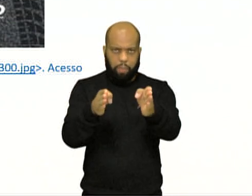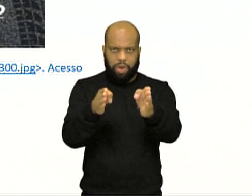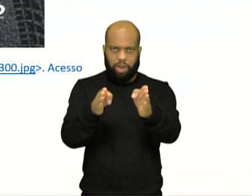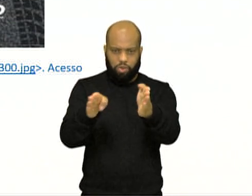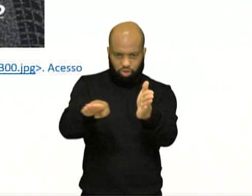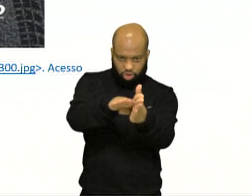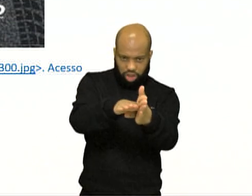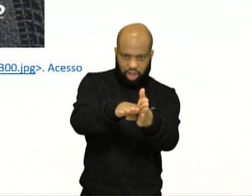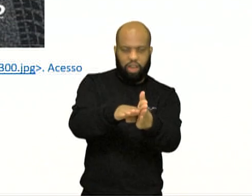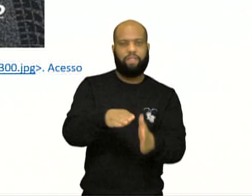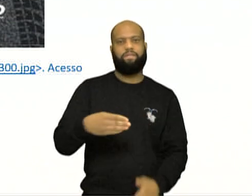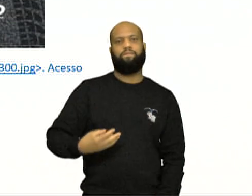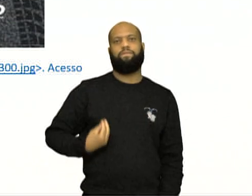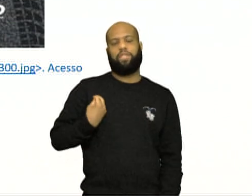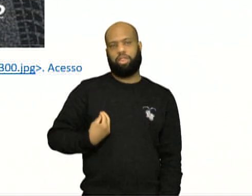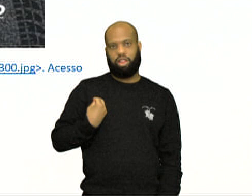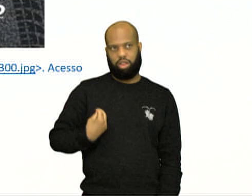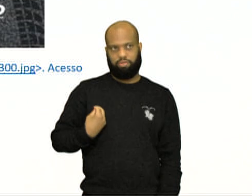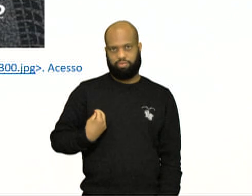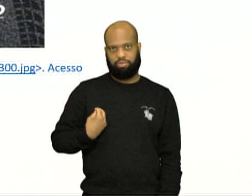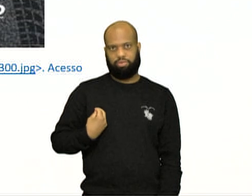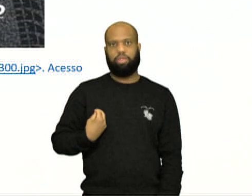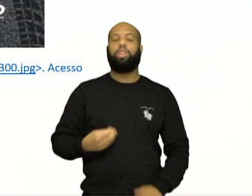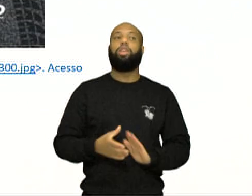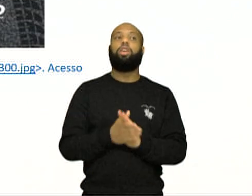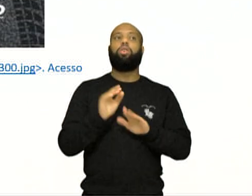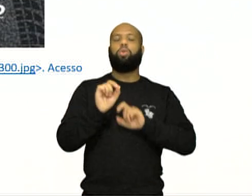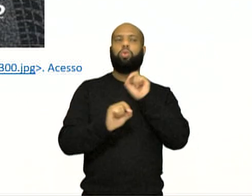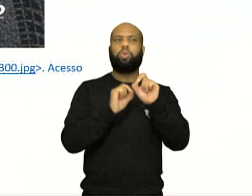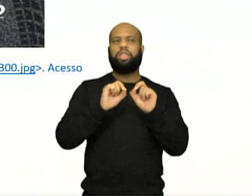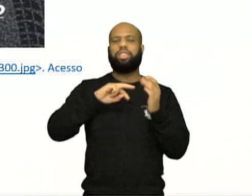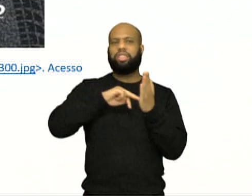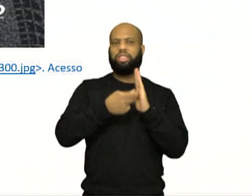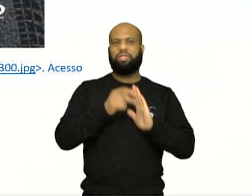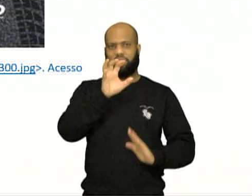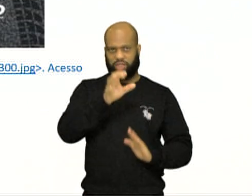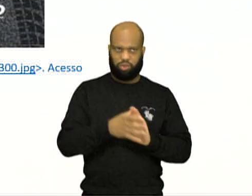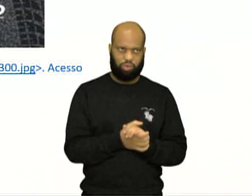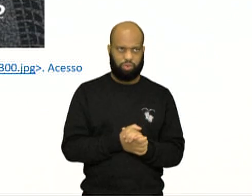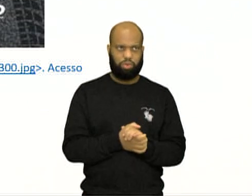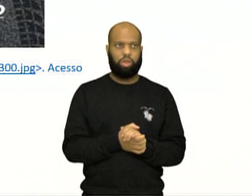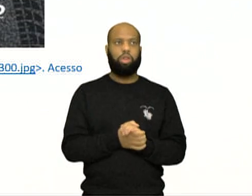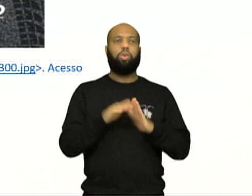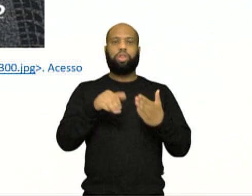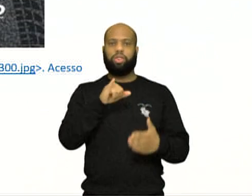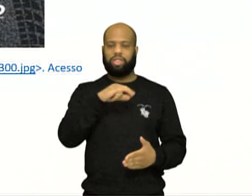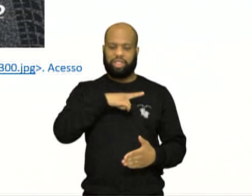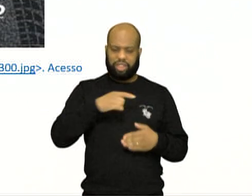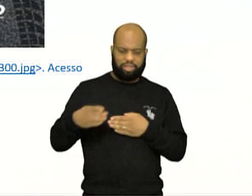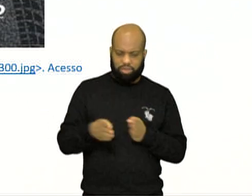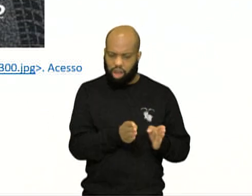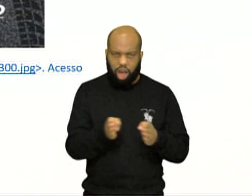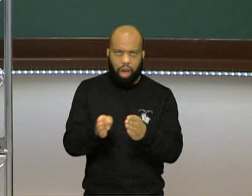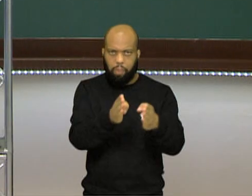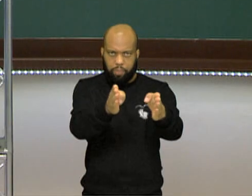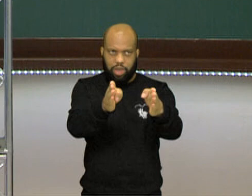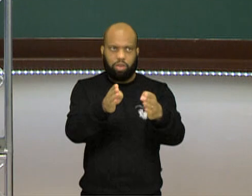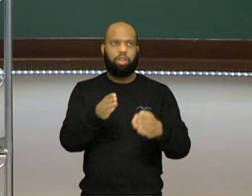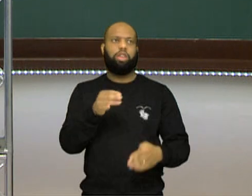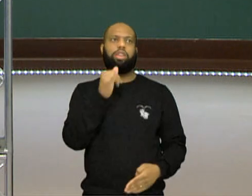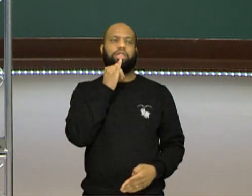Vejam só, quando a gente fala no trânsito, o sentido é a vida, é o sentido do quê, né? Quando estamos na estrada, na